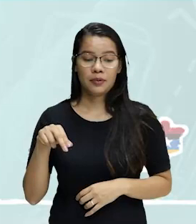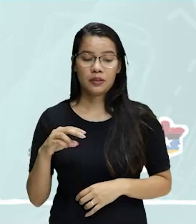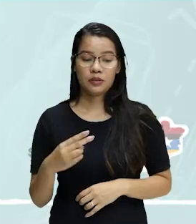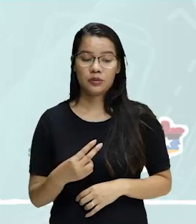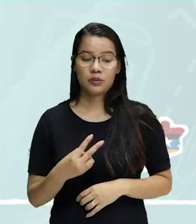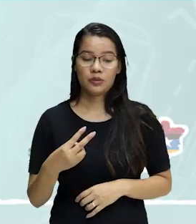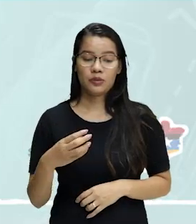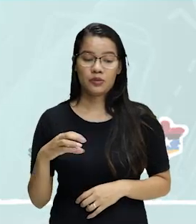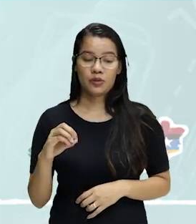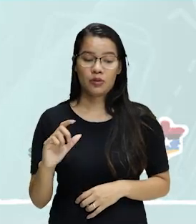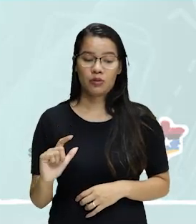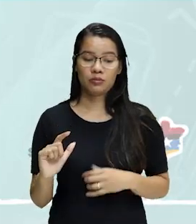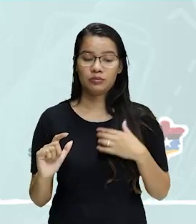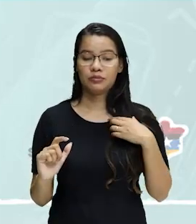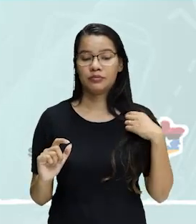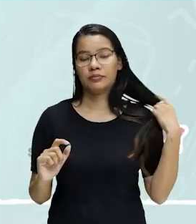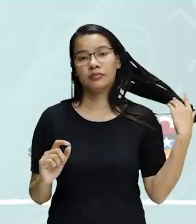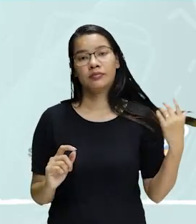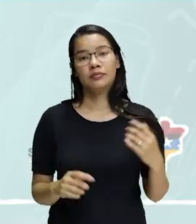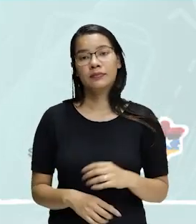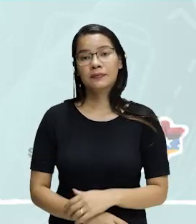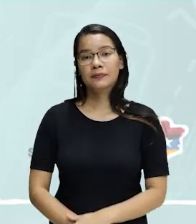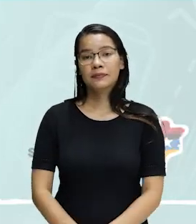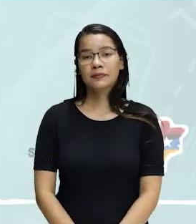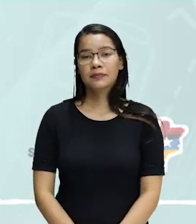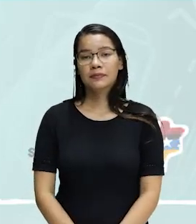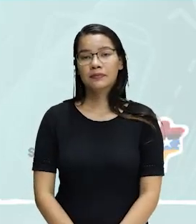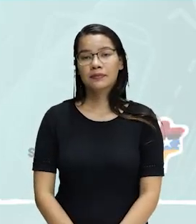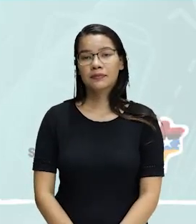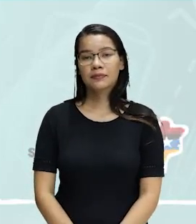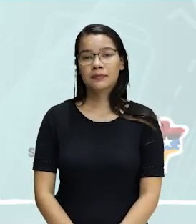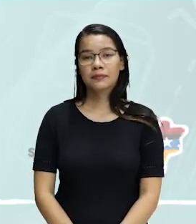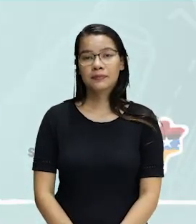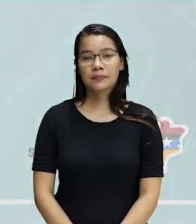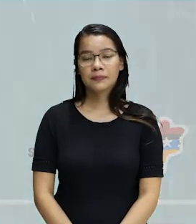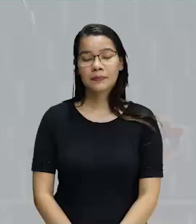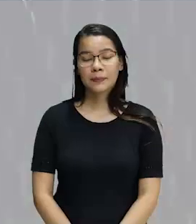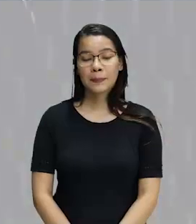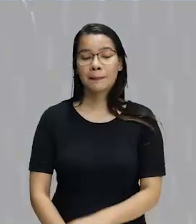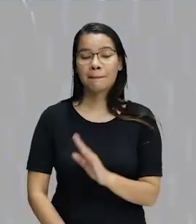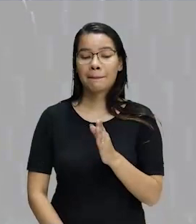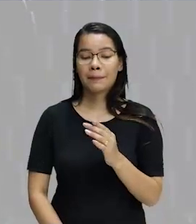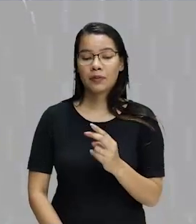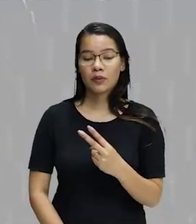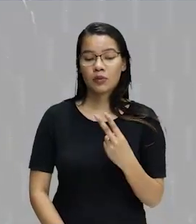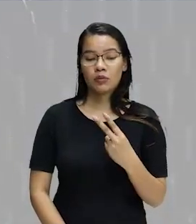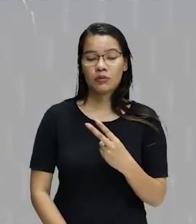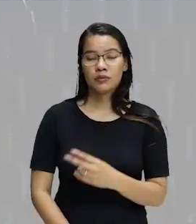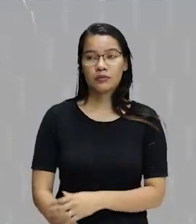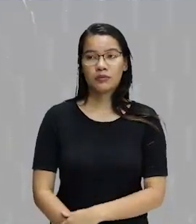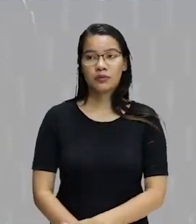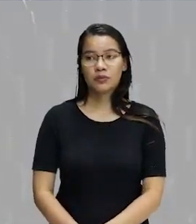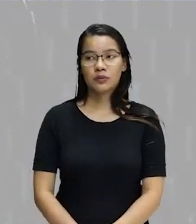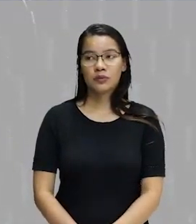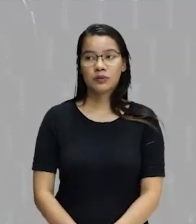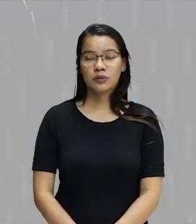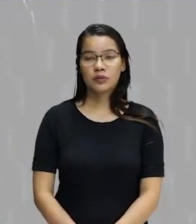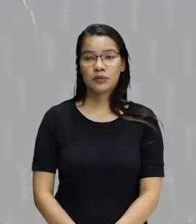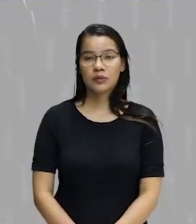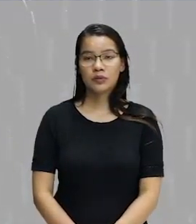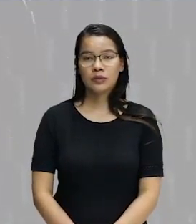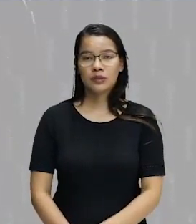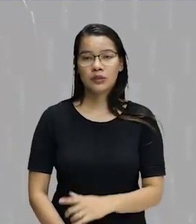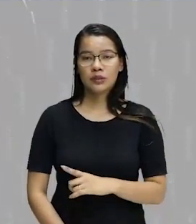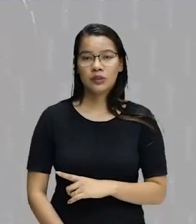3 carbonos, ó, prop, 3 carbonos, certo? No carbono 2, olha só, no carbono